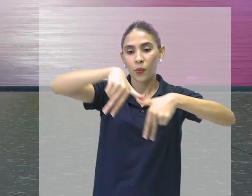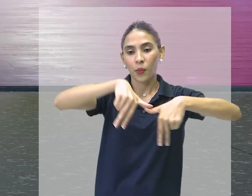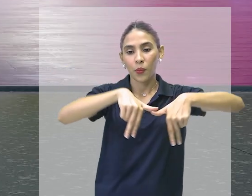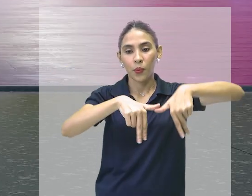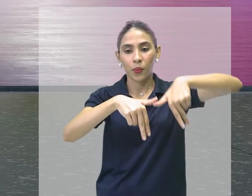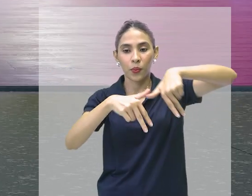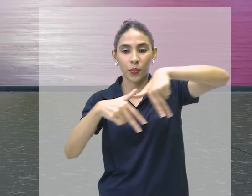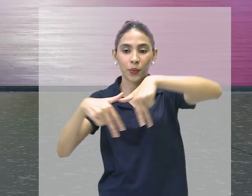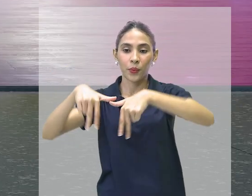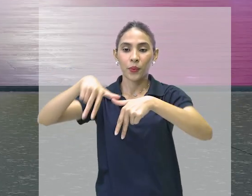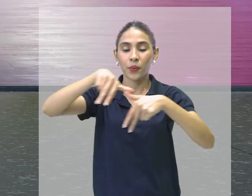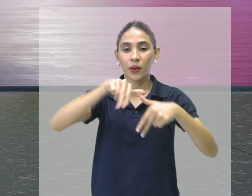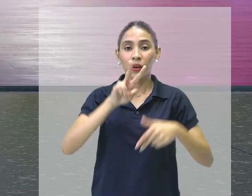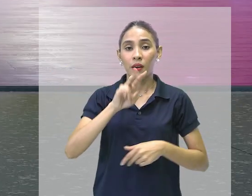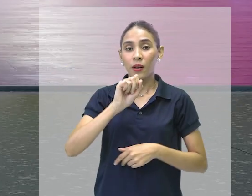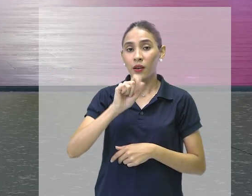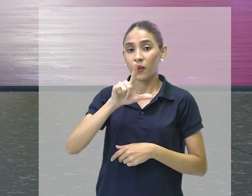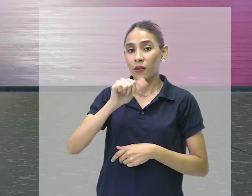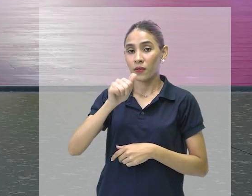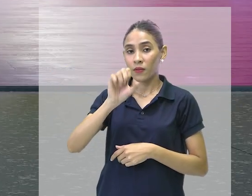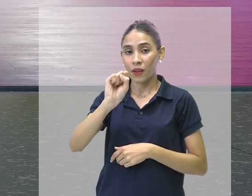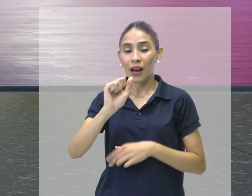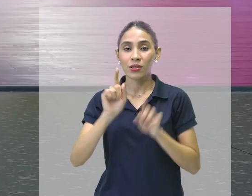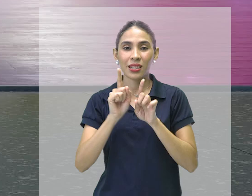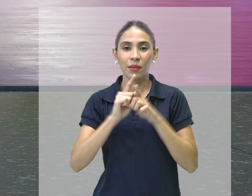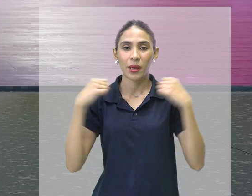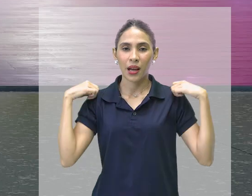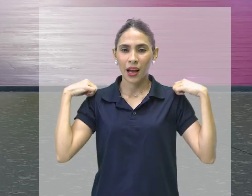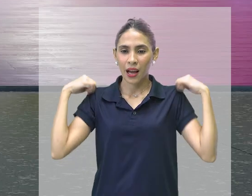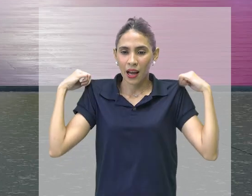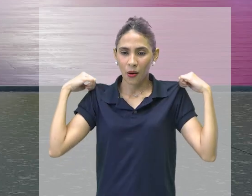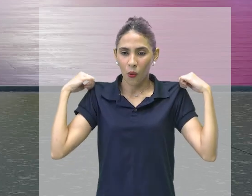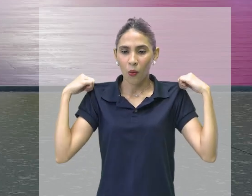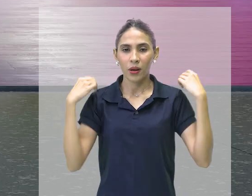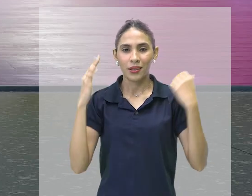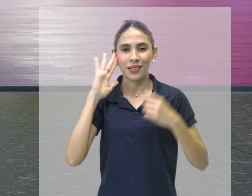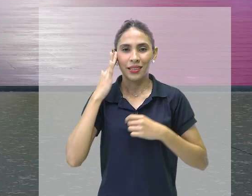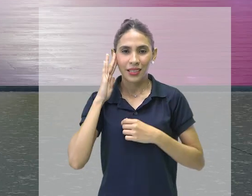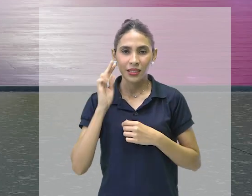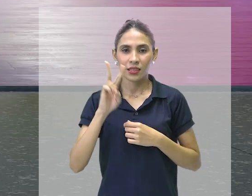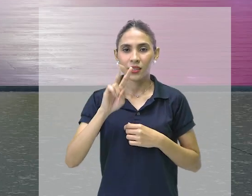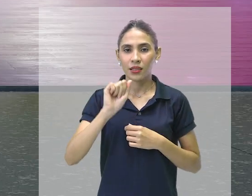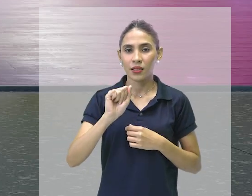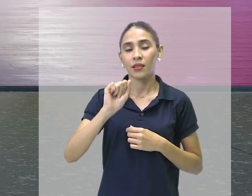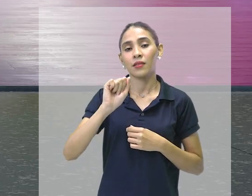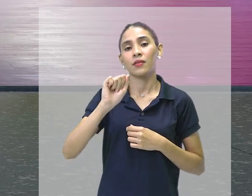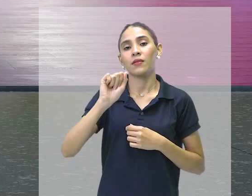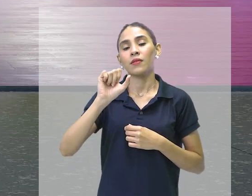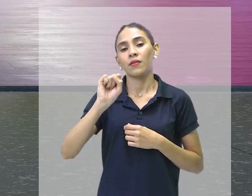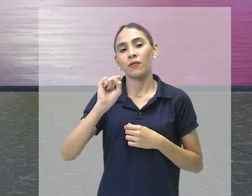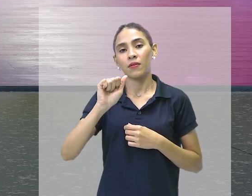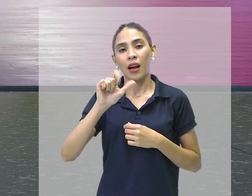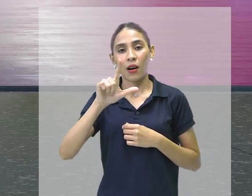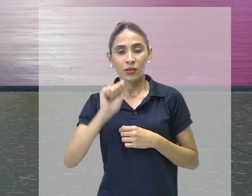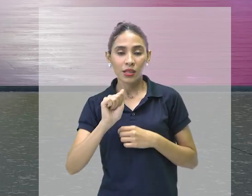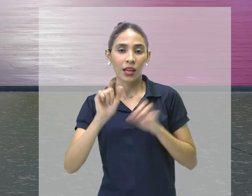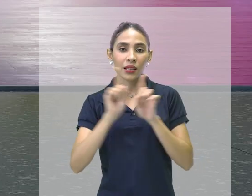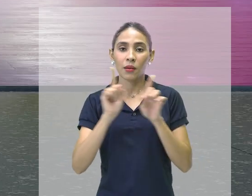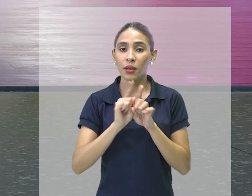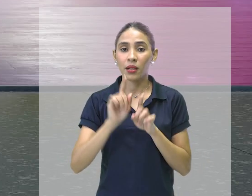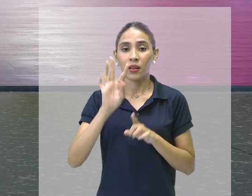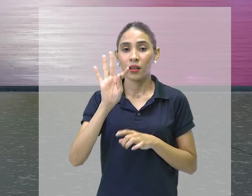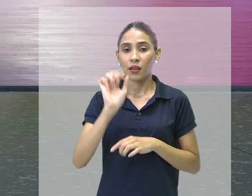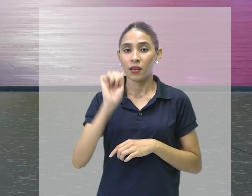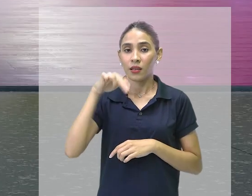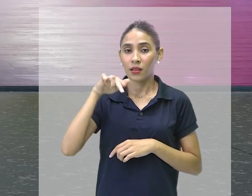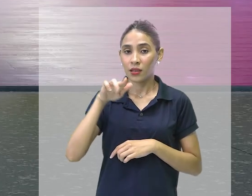uma valsa, né? Pela vestimenta, dá para a gente entender que é uma valsa, pode ser também um tango, apesar de não estar